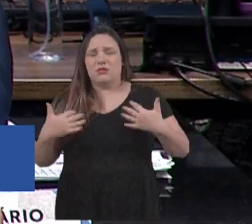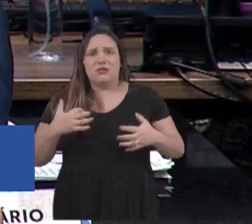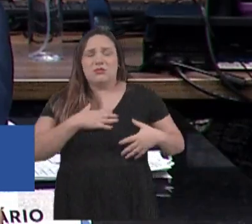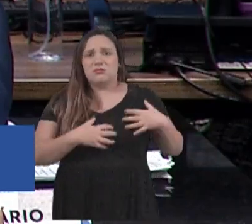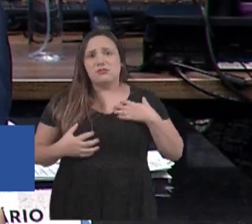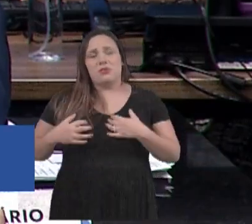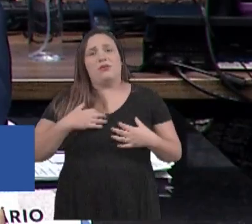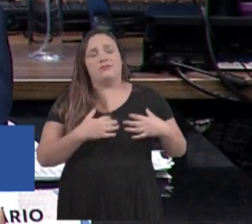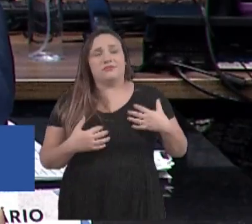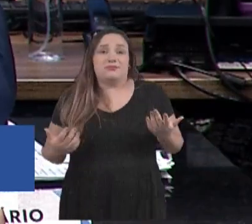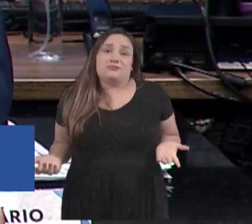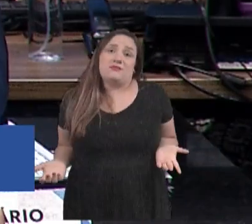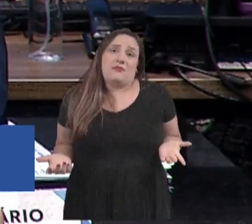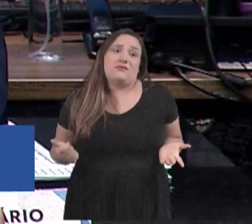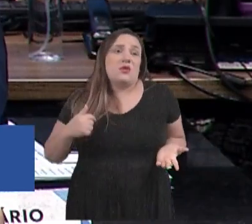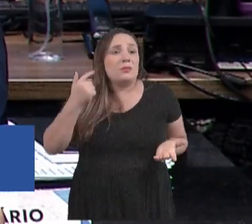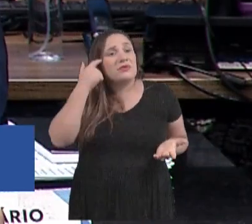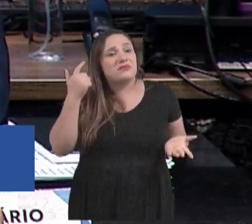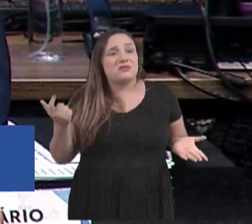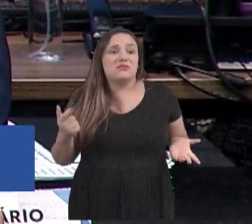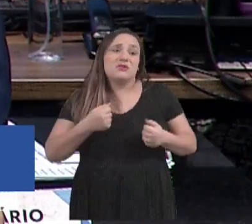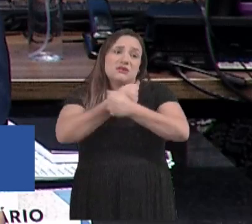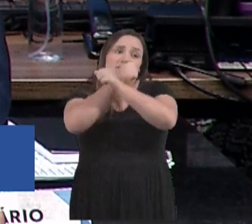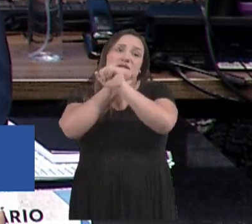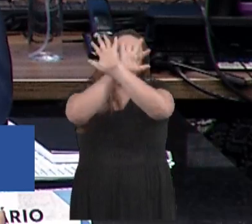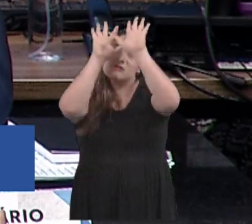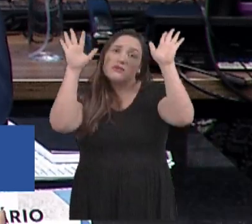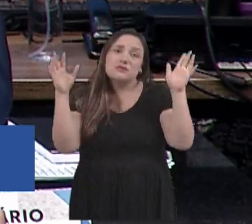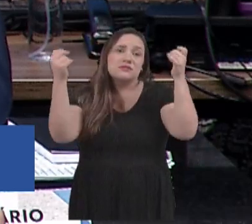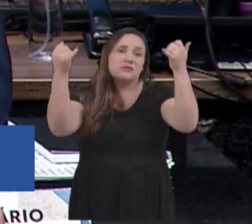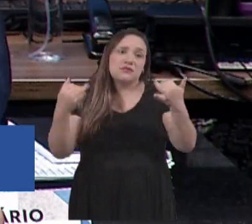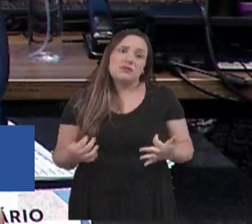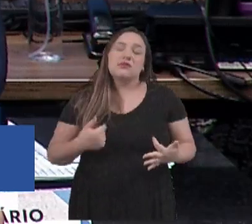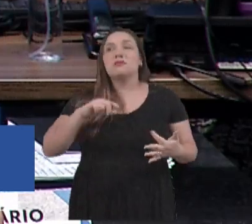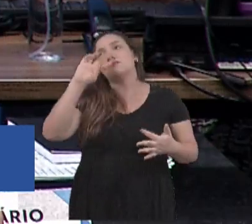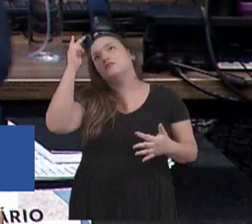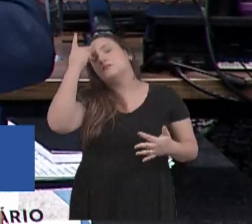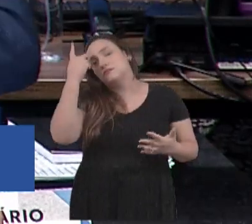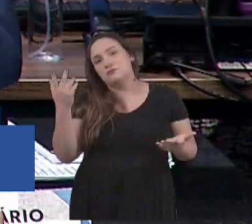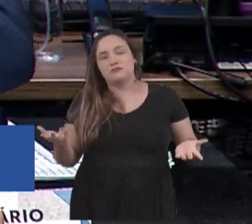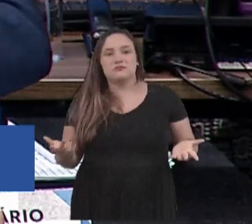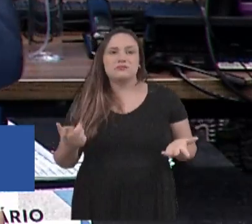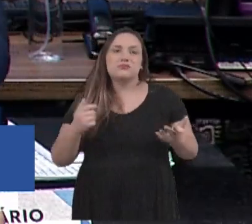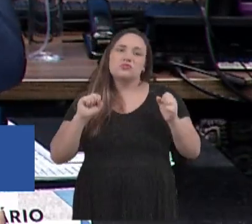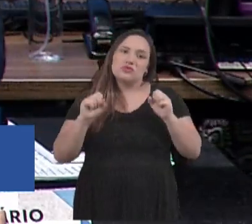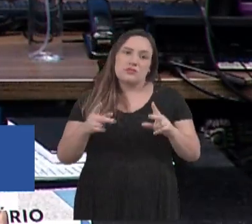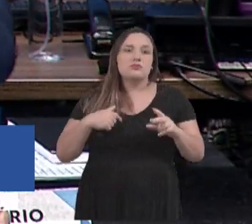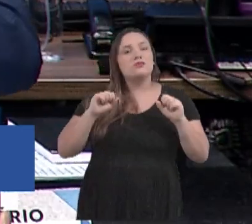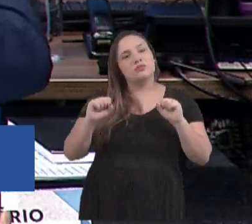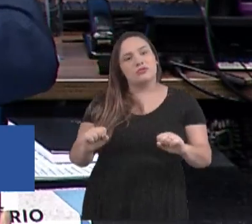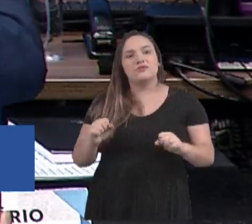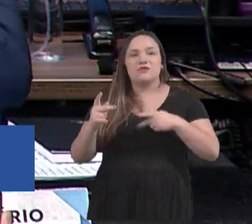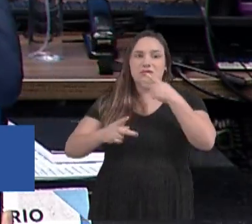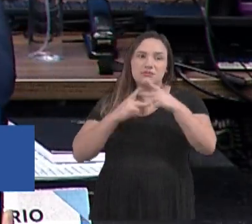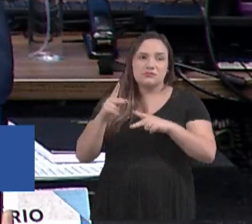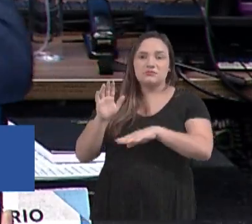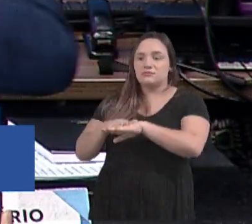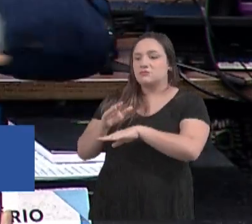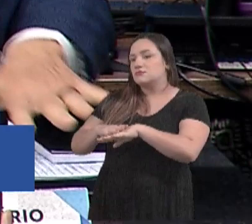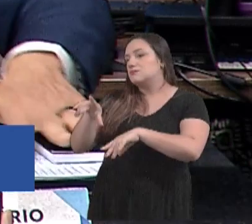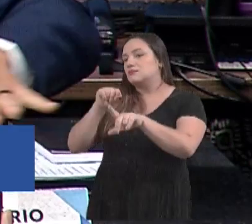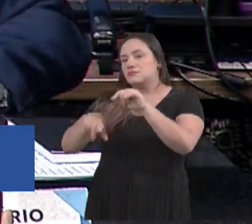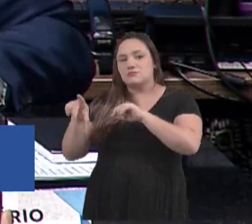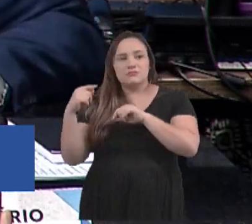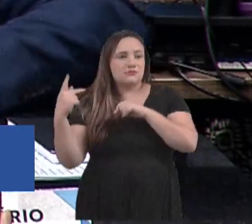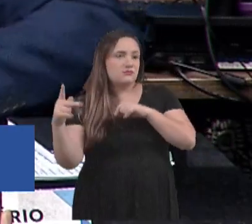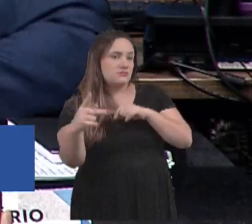é? E pensei que ele ia fazer um esclarecimento. Olha, eu me equivoquei. E aí a gente podia até dizer, né? Cada um pode se equivocar,